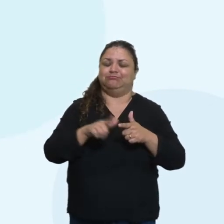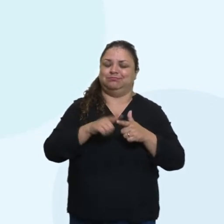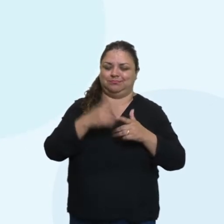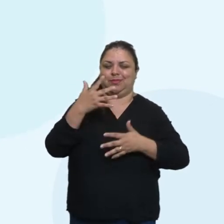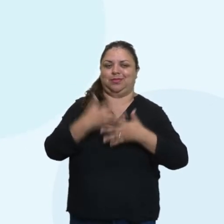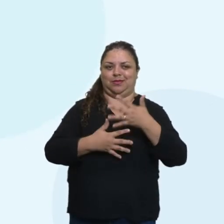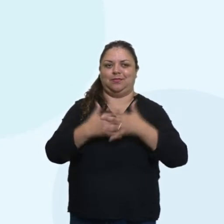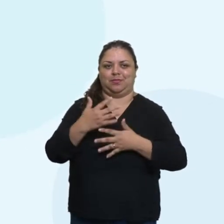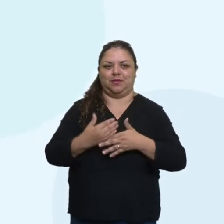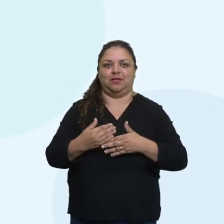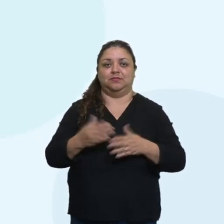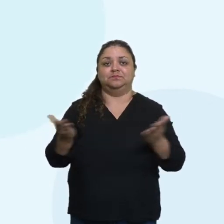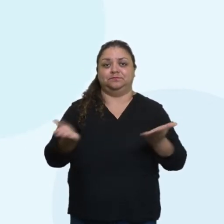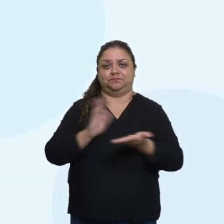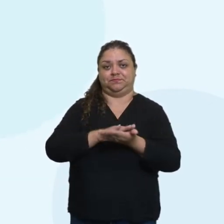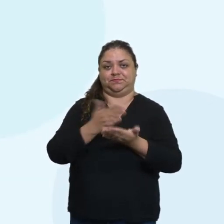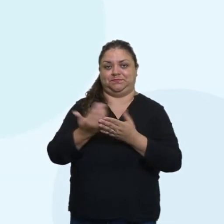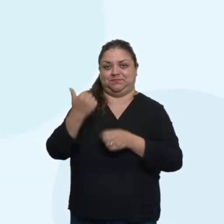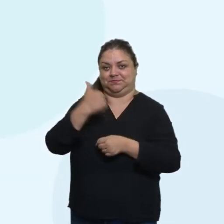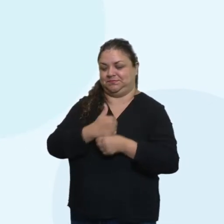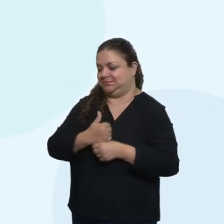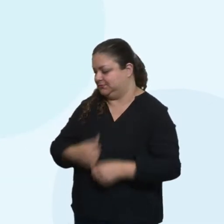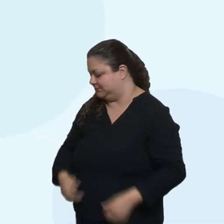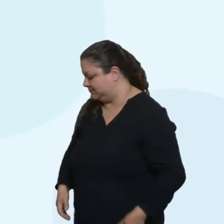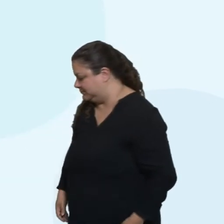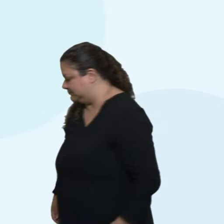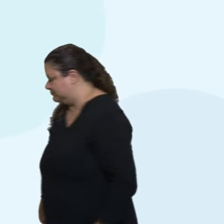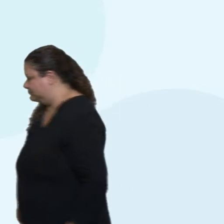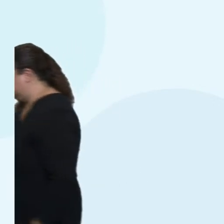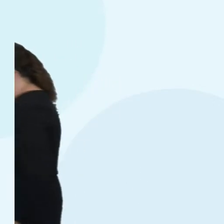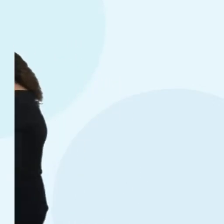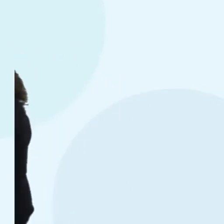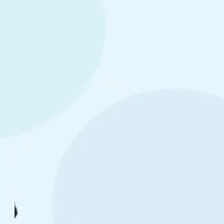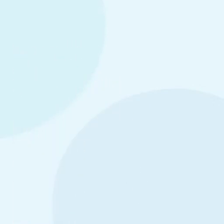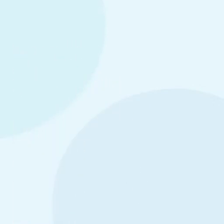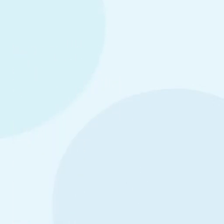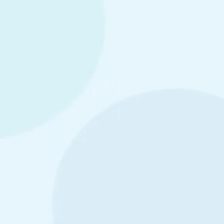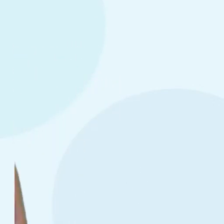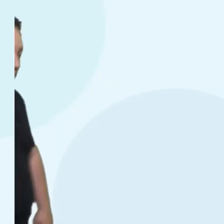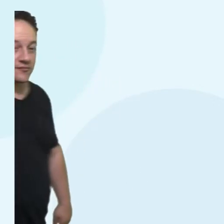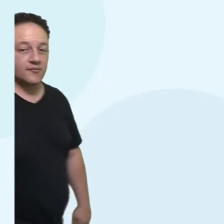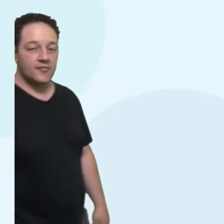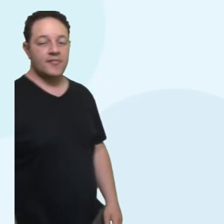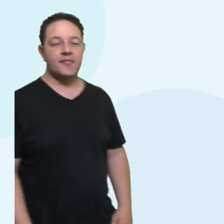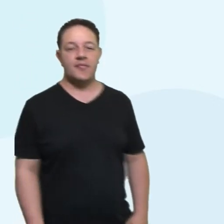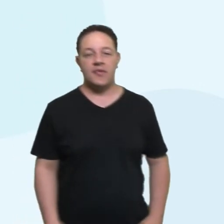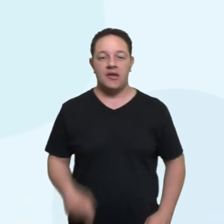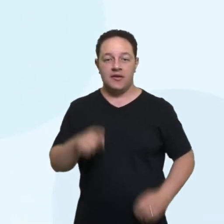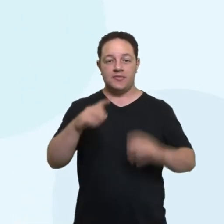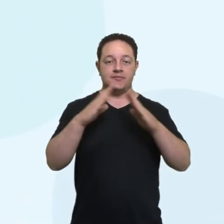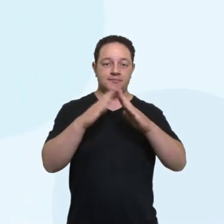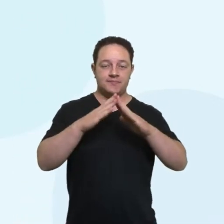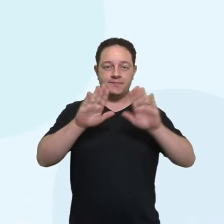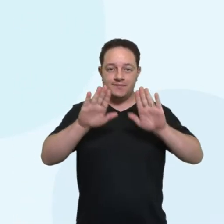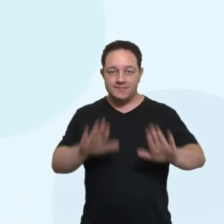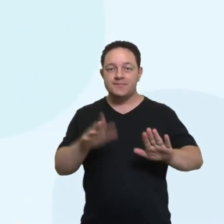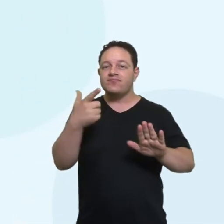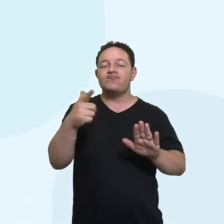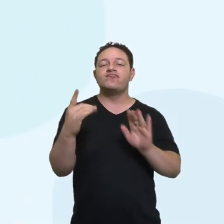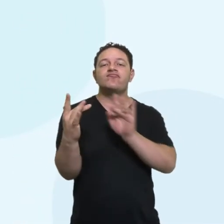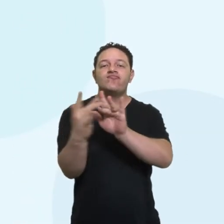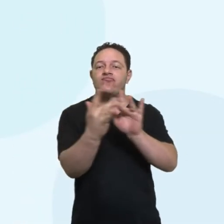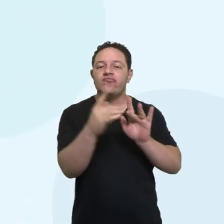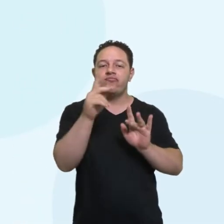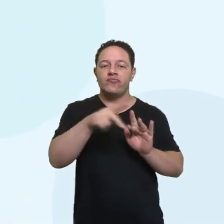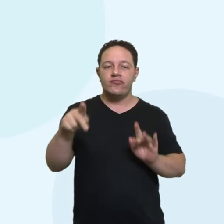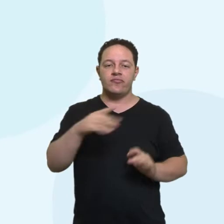de ter e que que ficará isolado se eu já ficar em casa já não tenho mais o contato com o professor com os amigos